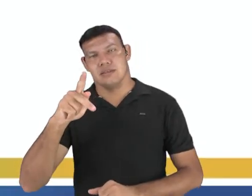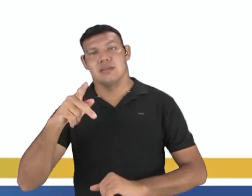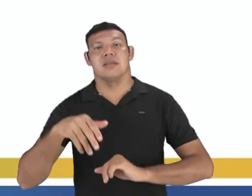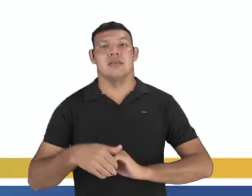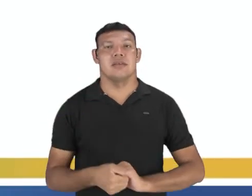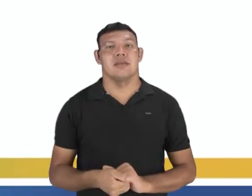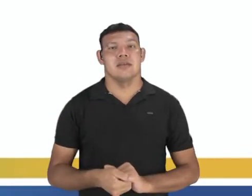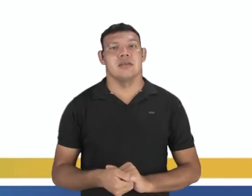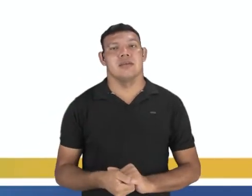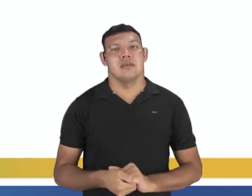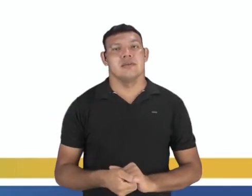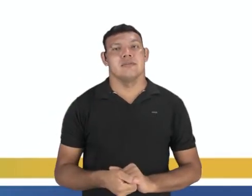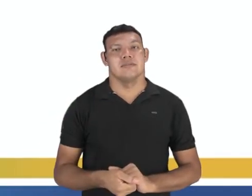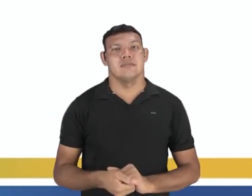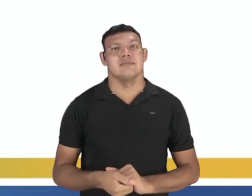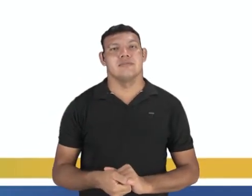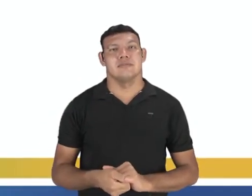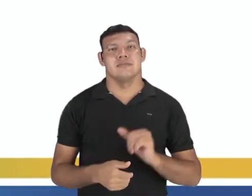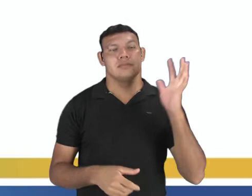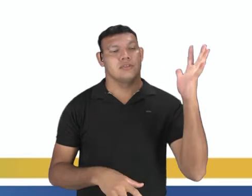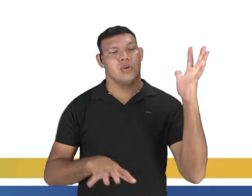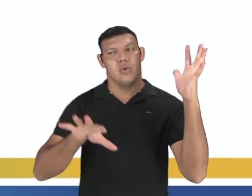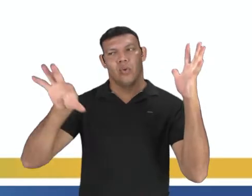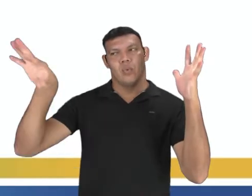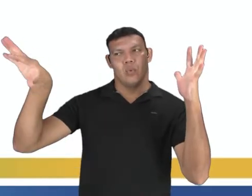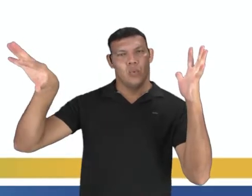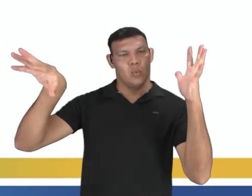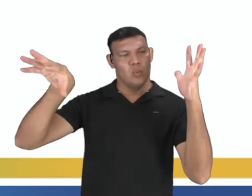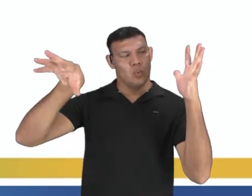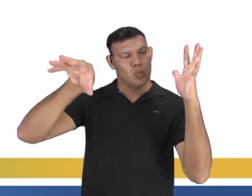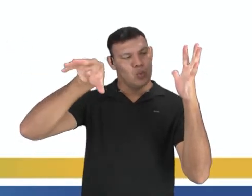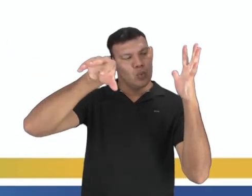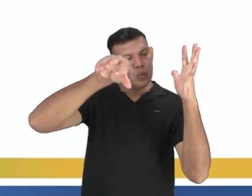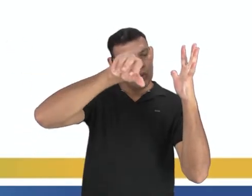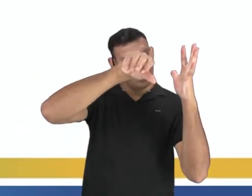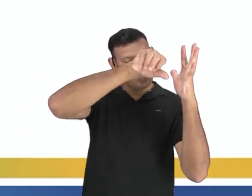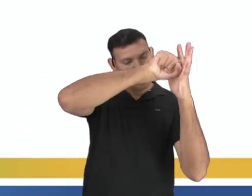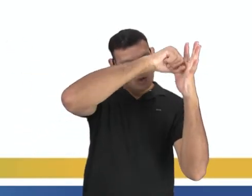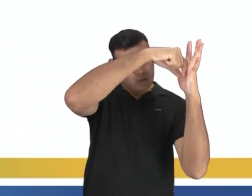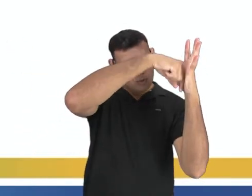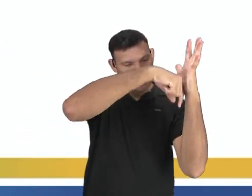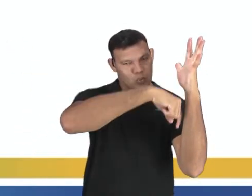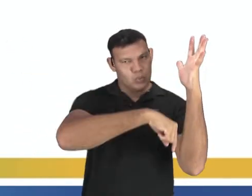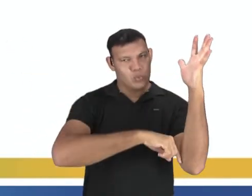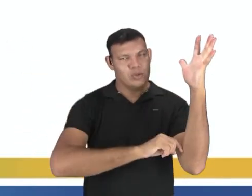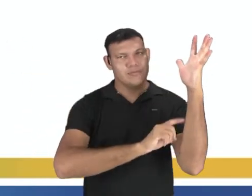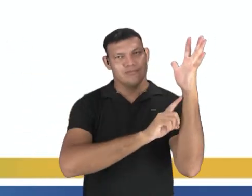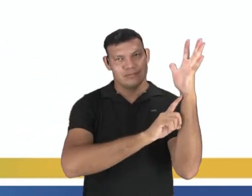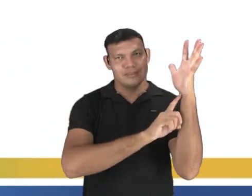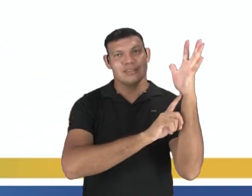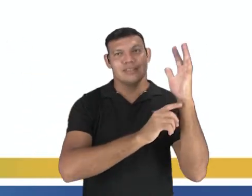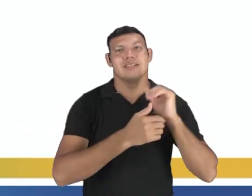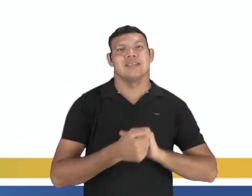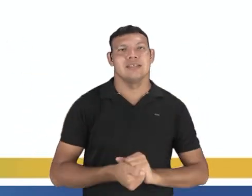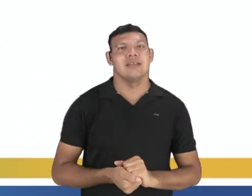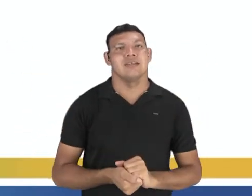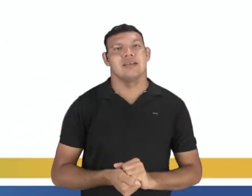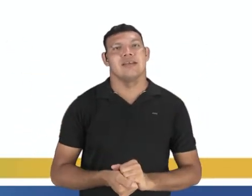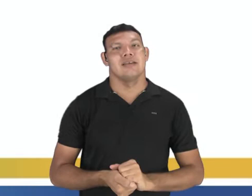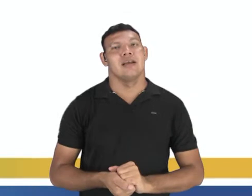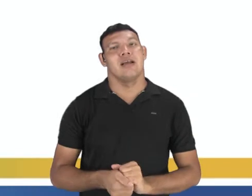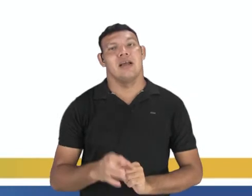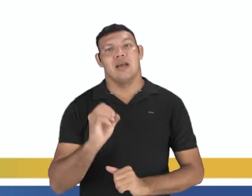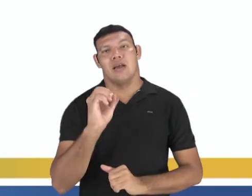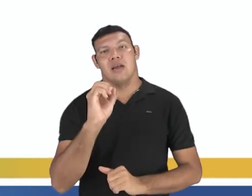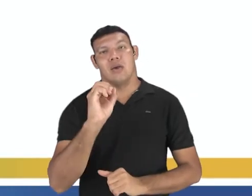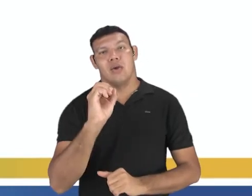tá? Ele vai lá, sequestra o hidrogênio, que foi quebrado lá na molécula de água,